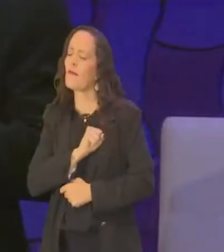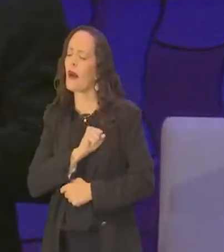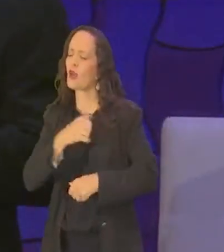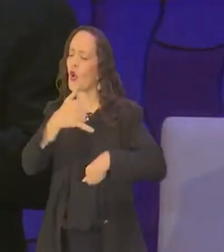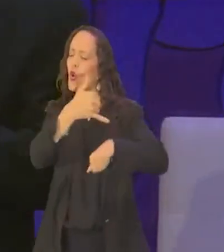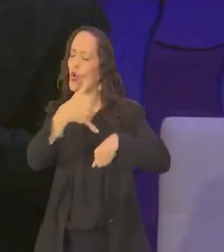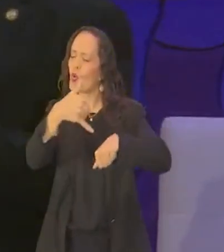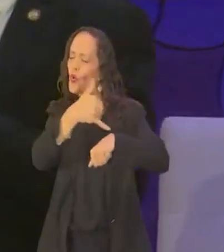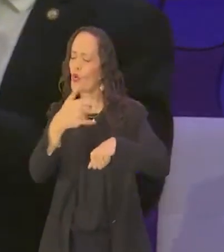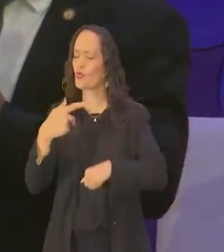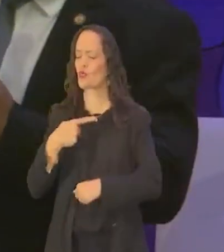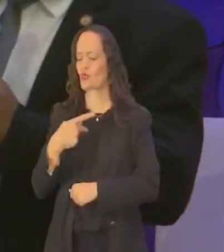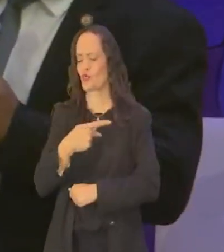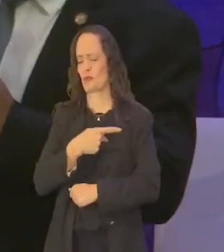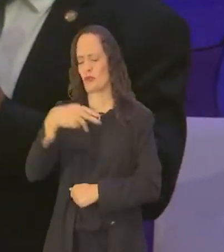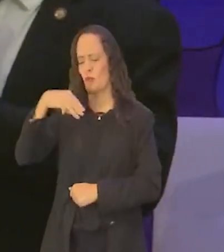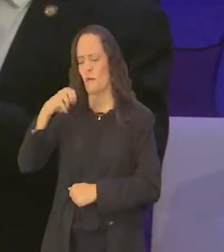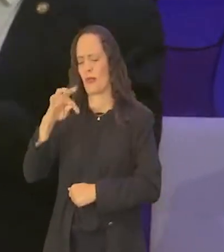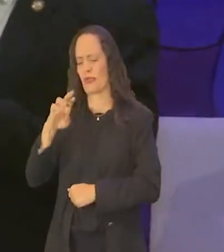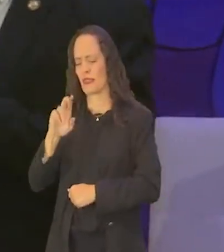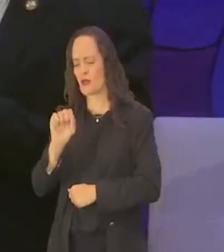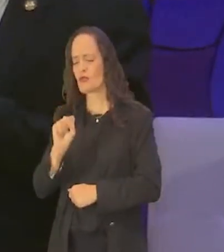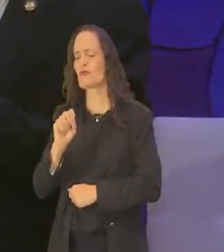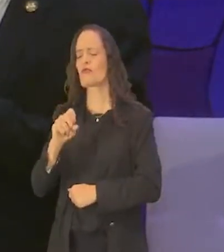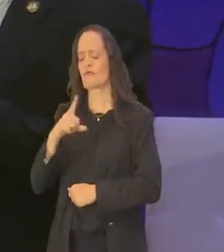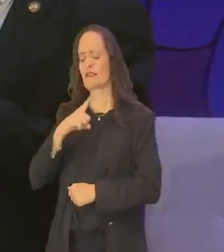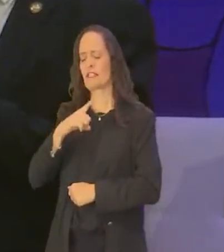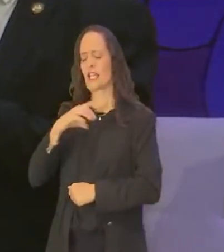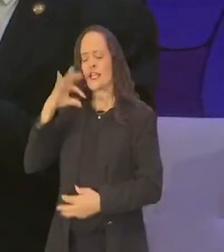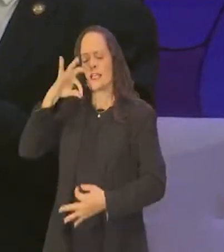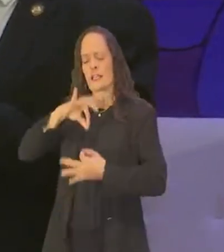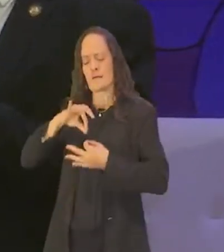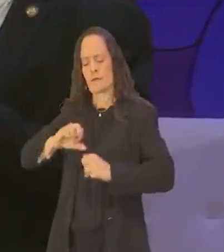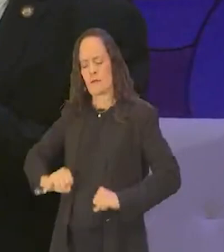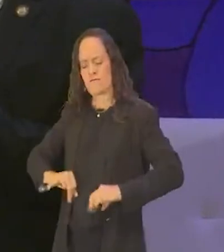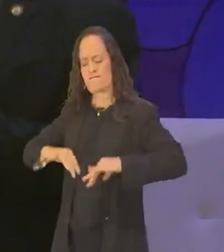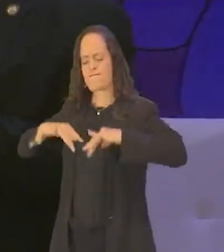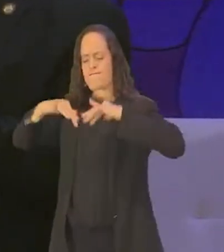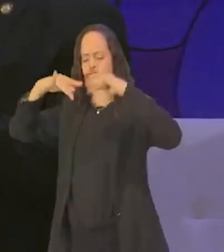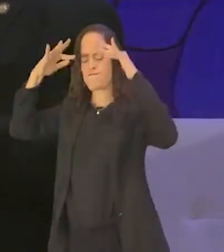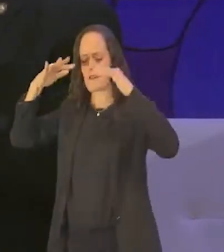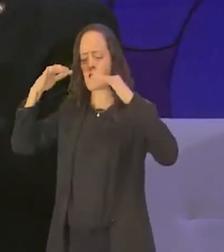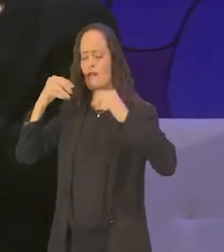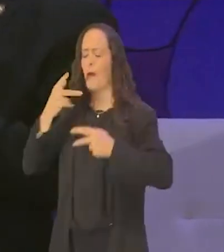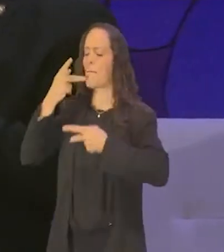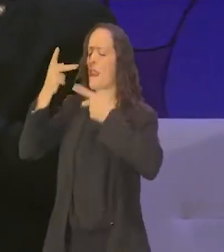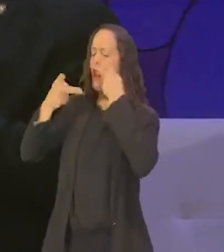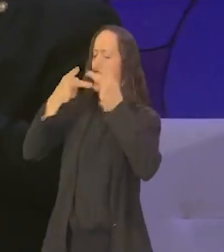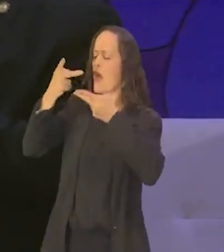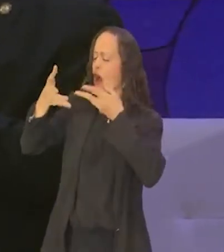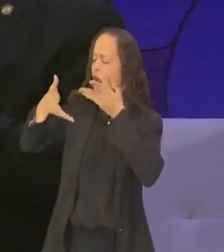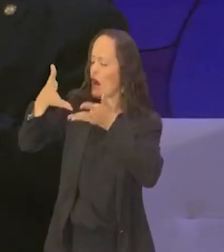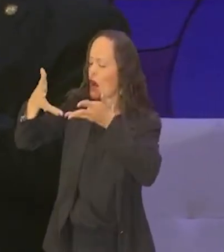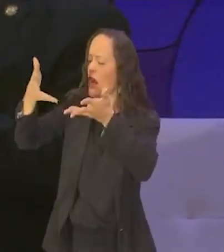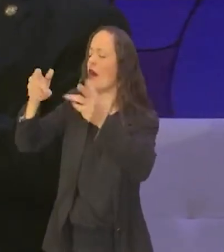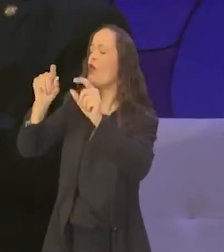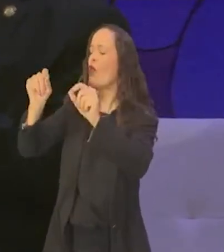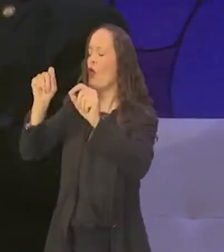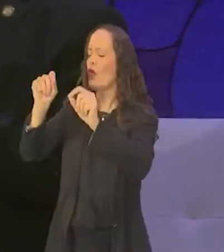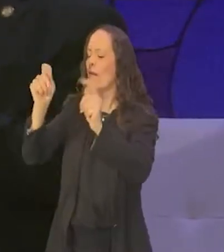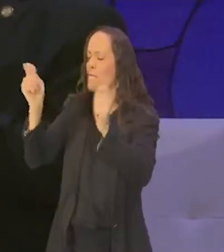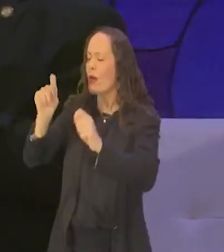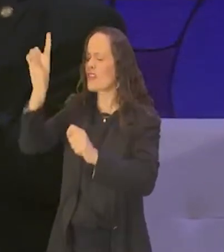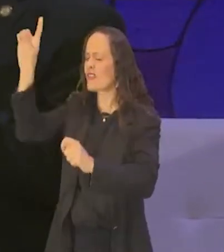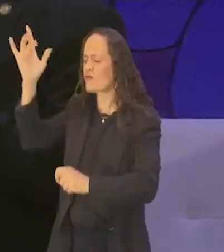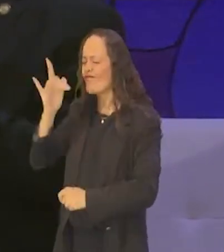servo, que ele esteja cheio, Senhor Deus, do teu Espírito, que as palavras que saírem da boca dele, Senhor Deus, venham de encontro ao